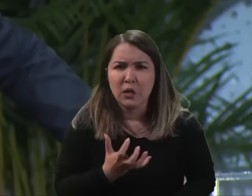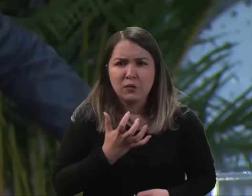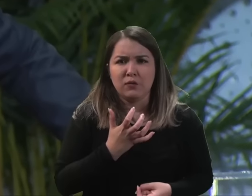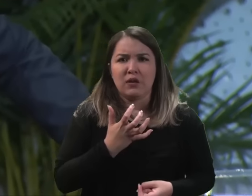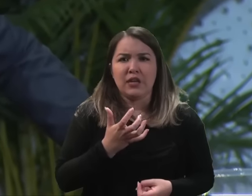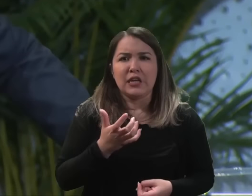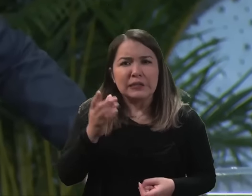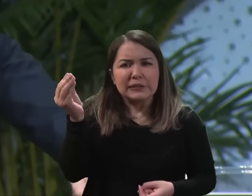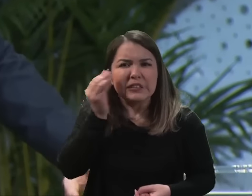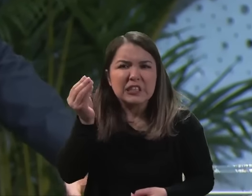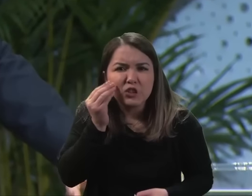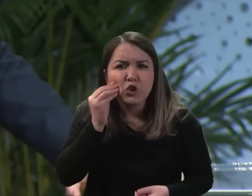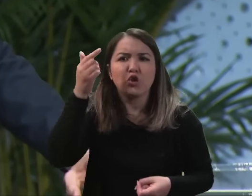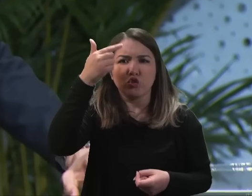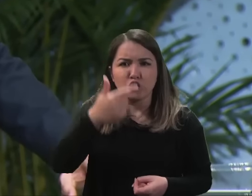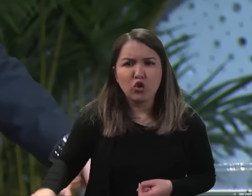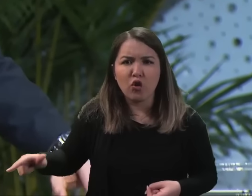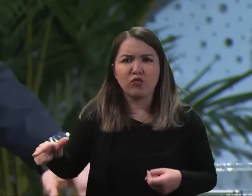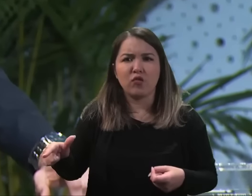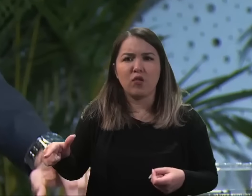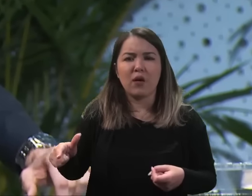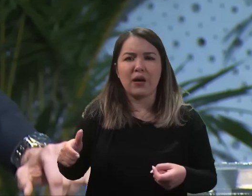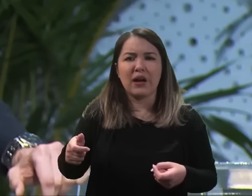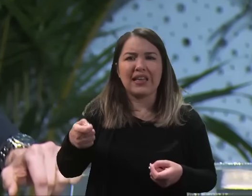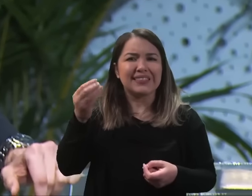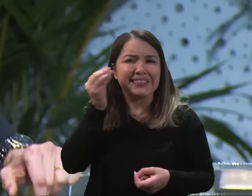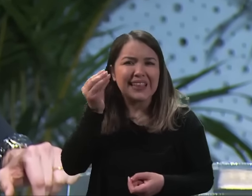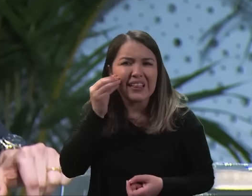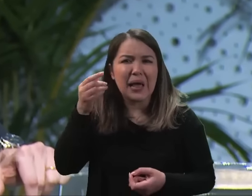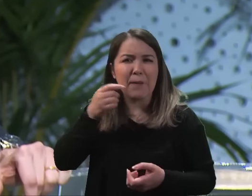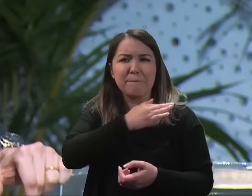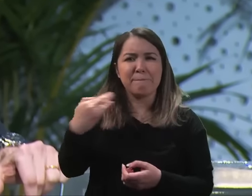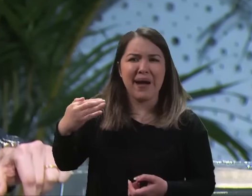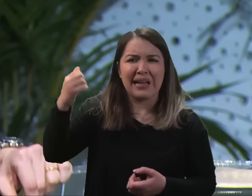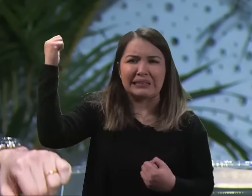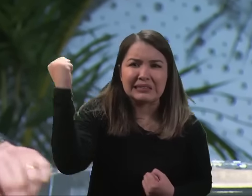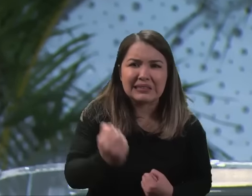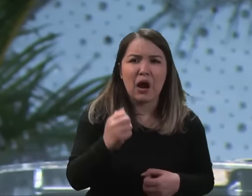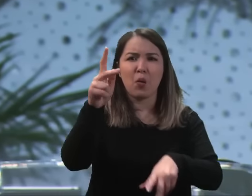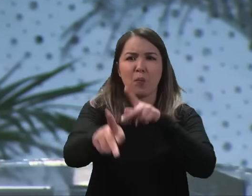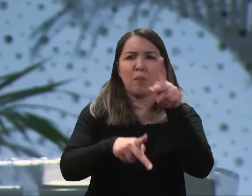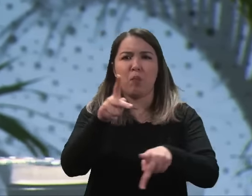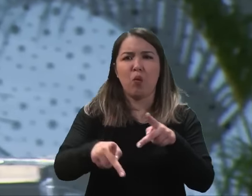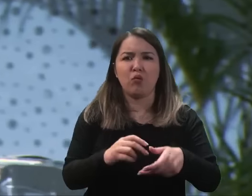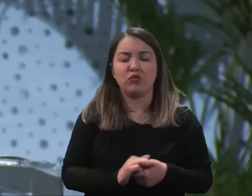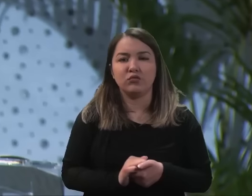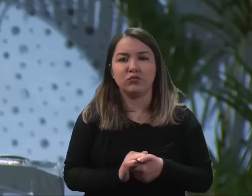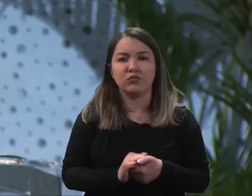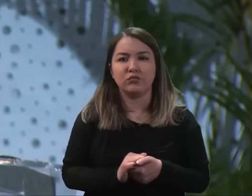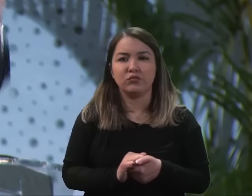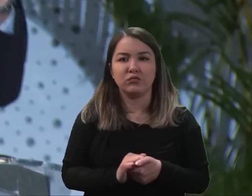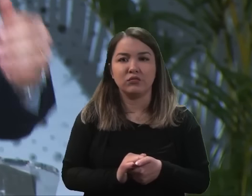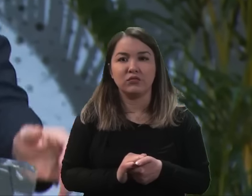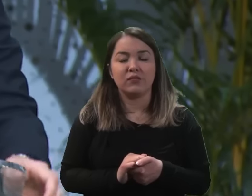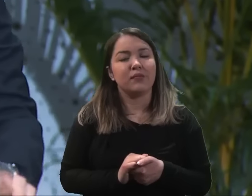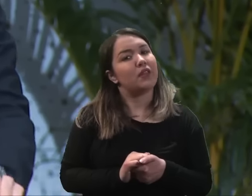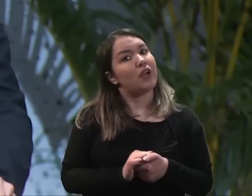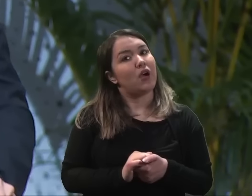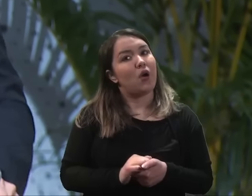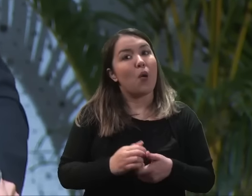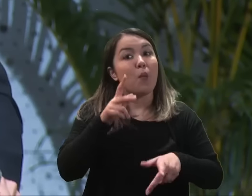mais e lançou uma sentença de morte se não retornarem que matem a todos e eles